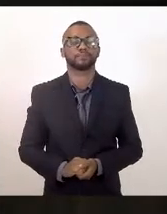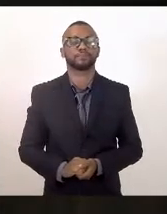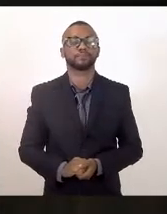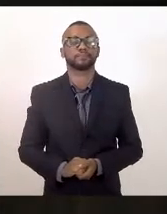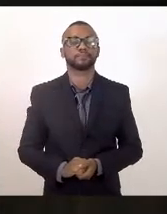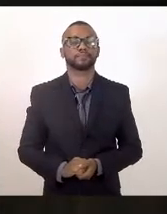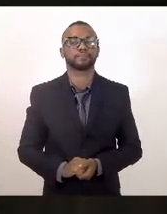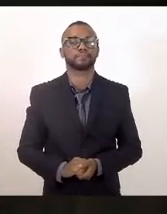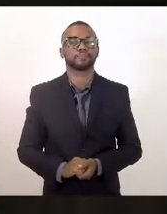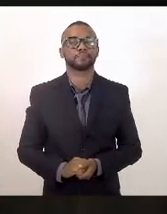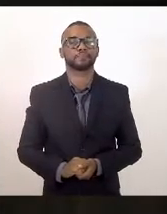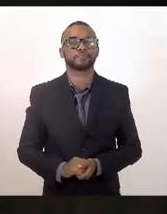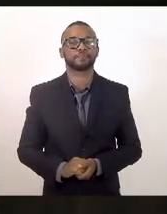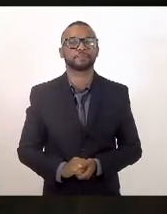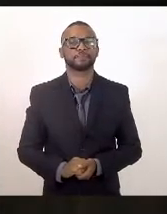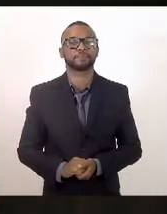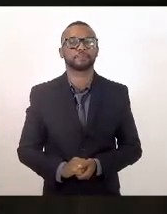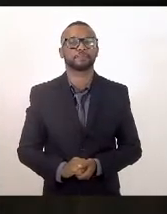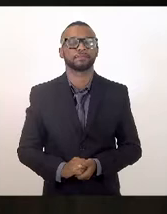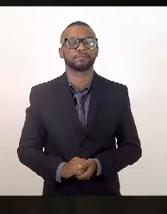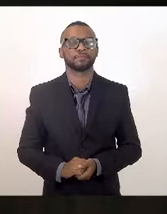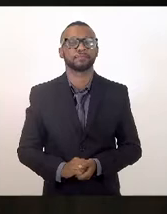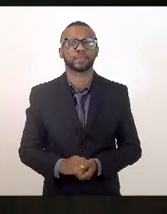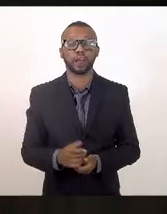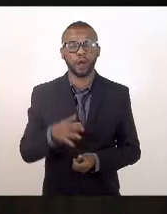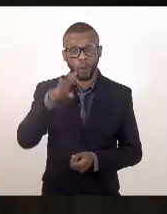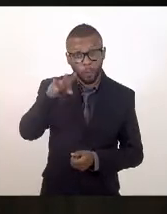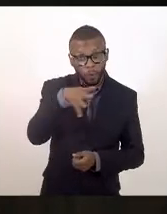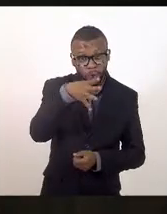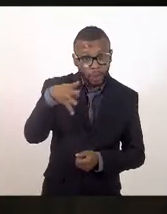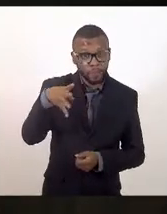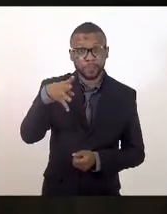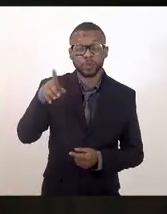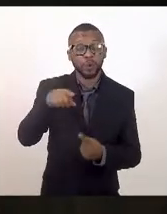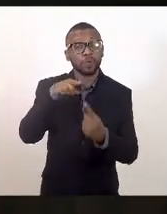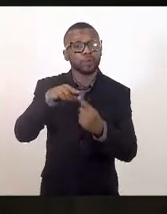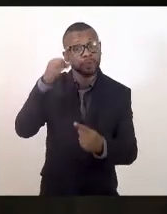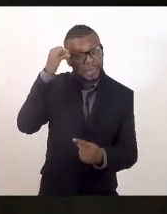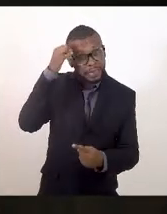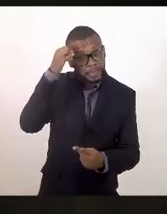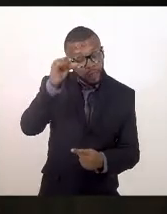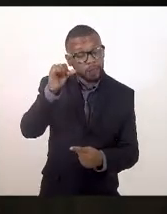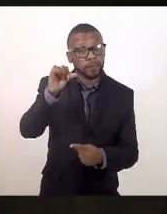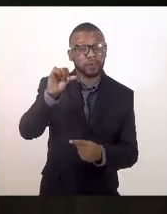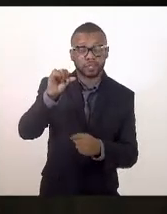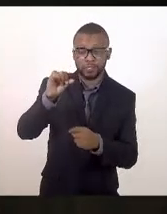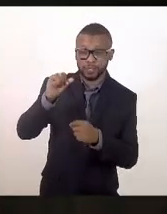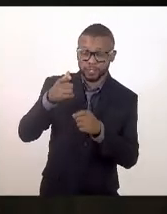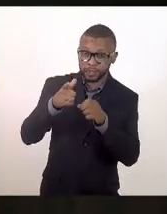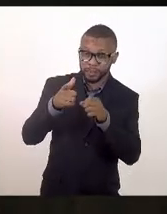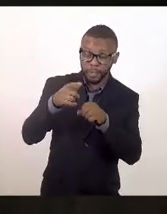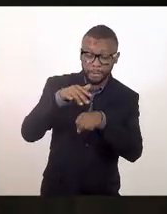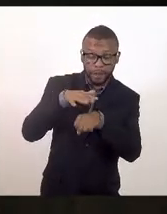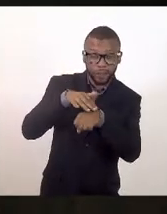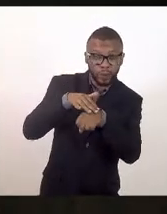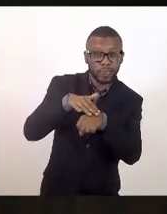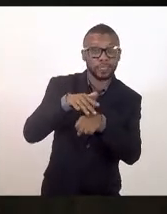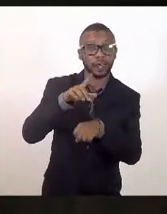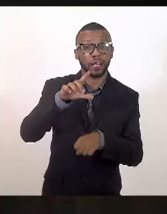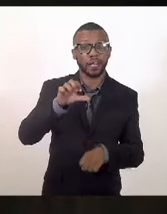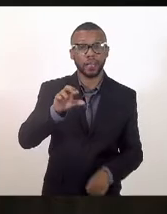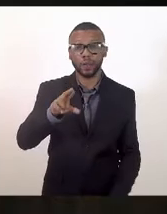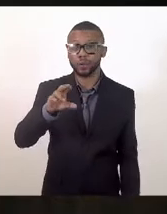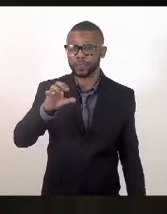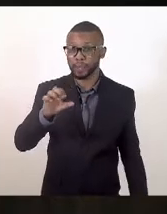da saúde da doença leucemia linfóide crônica no âmbito do Estado do Rio de Janeiro. Pareceres da Comissão de Constituição e Justiça